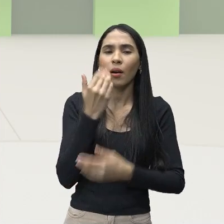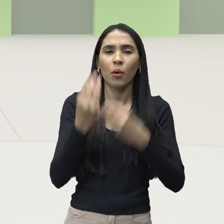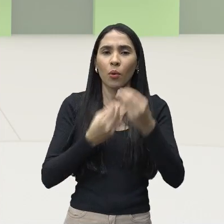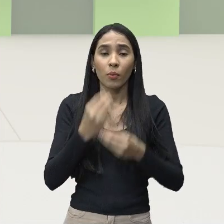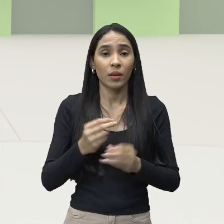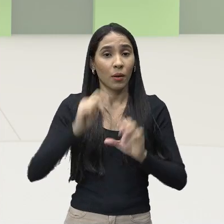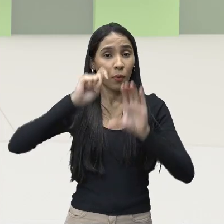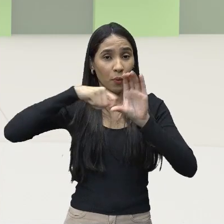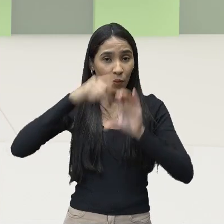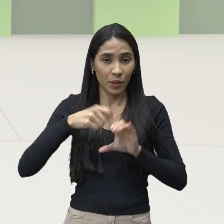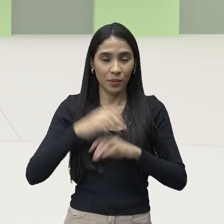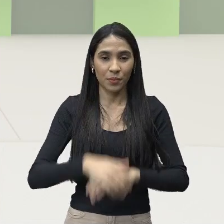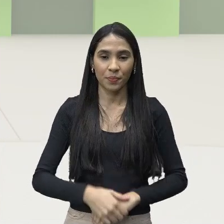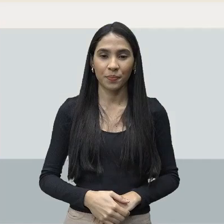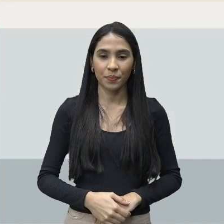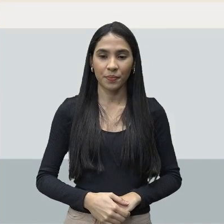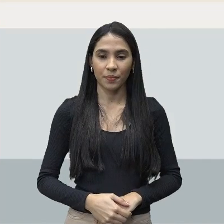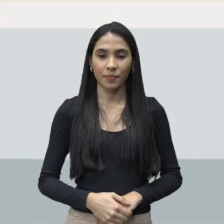vídeo para ilustrar.